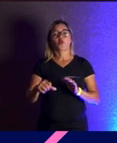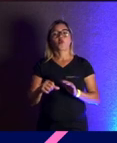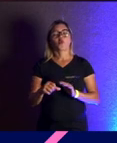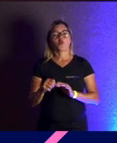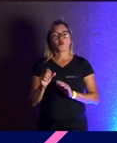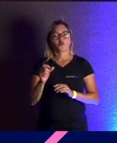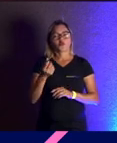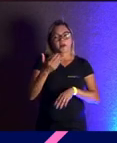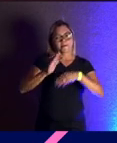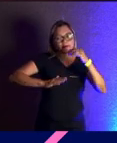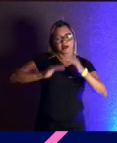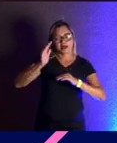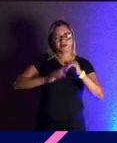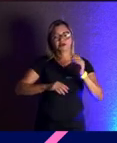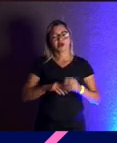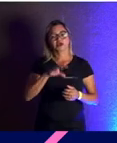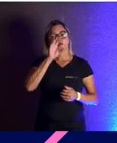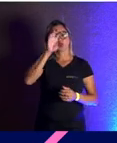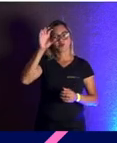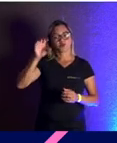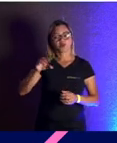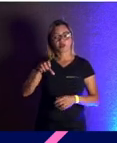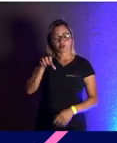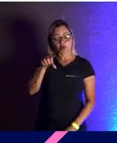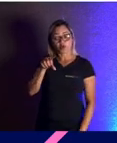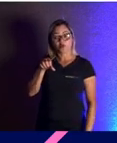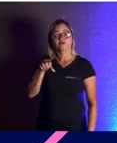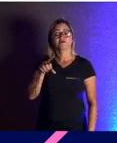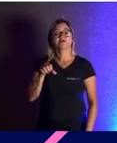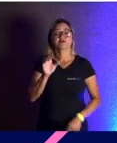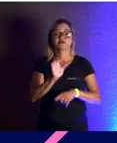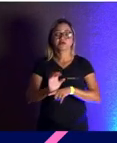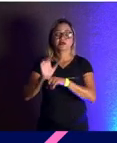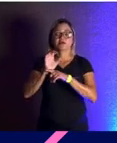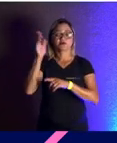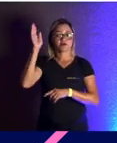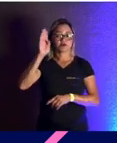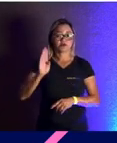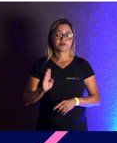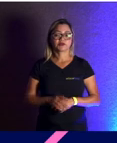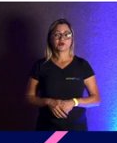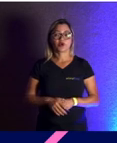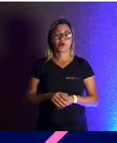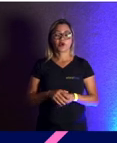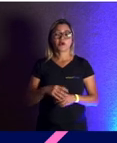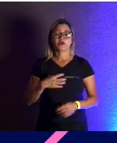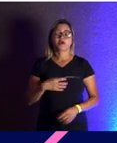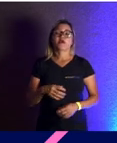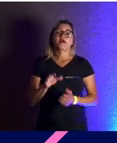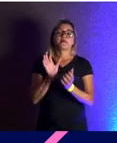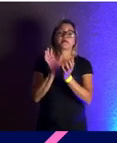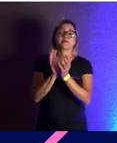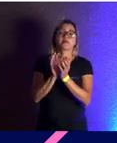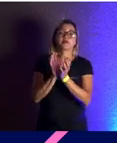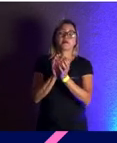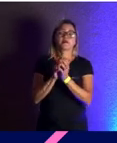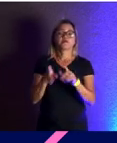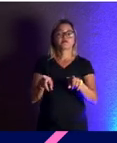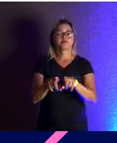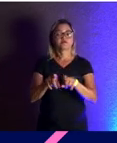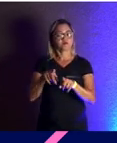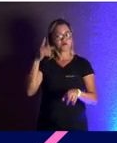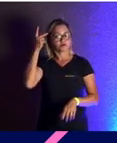9 estados do Brasil, desses 9 estados, o estado de Pernambuco e também em São Paulo.